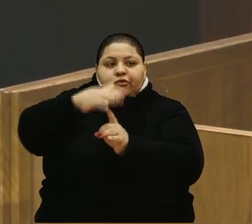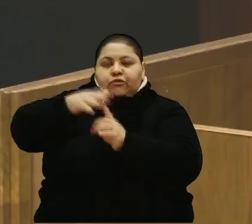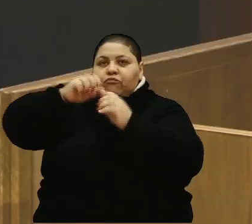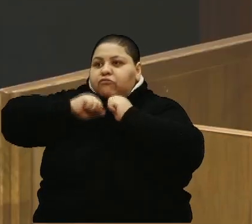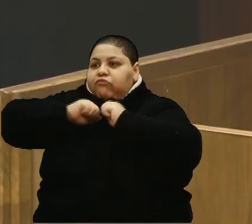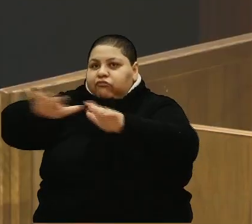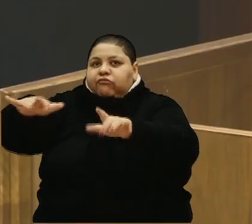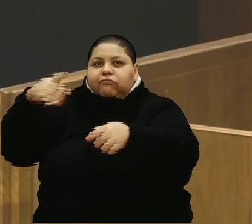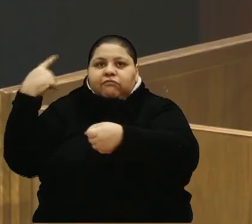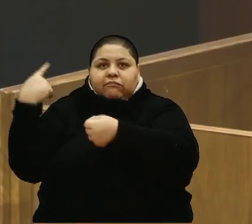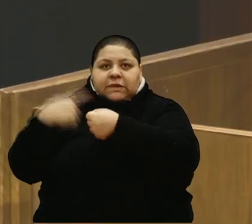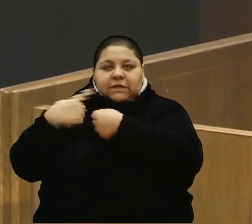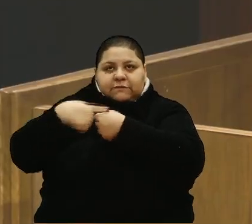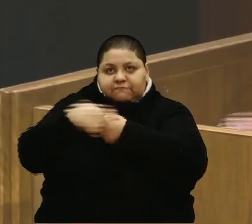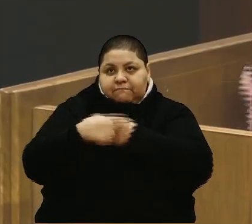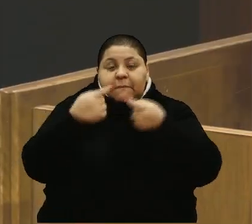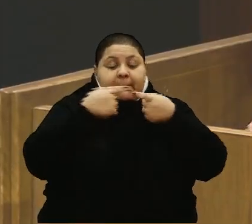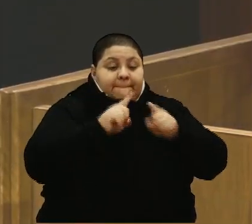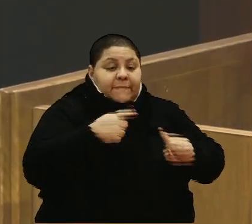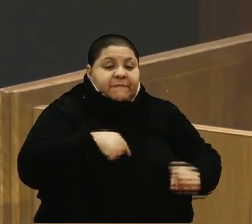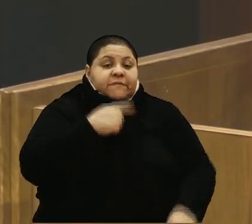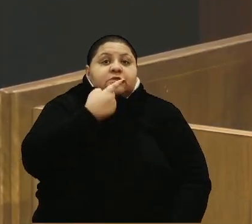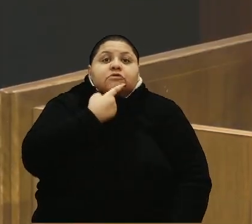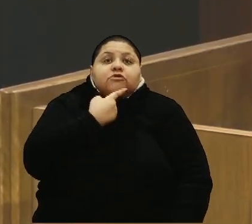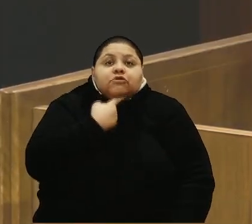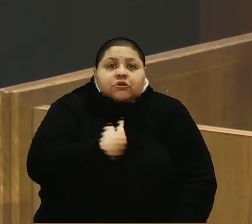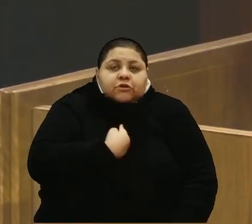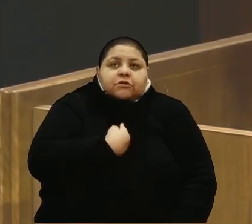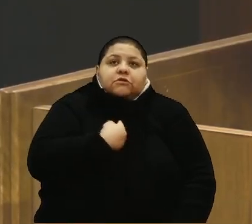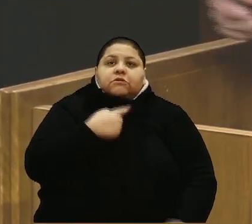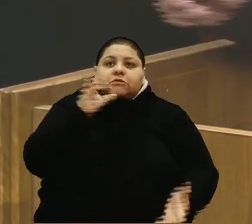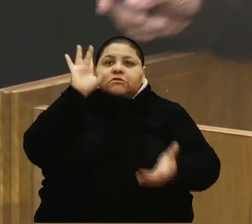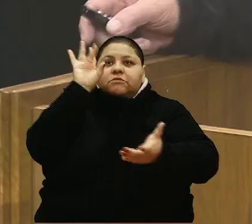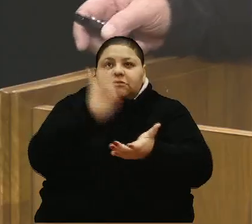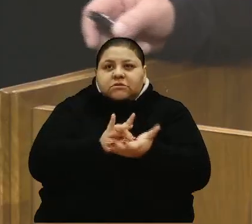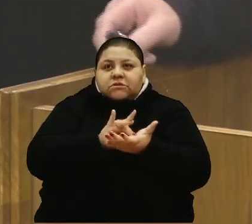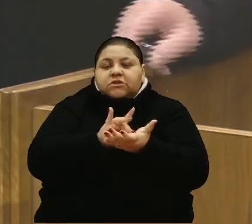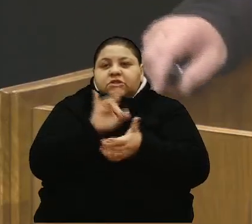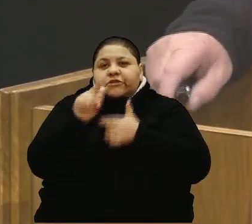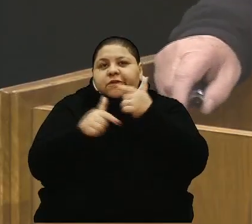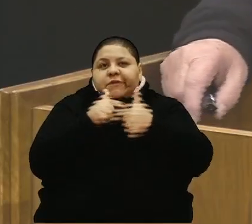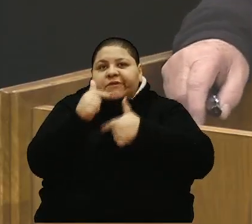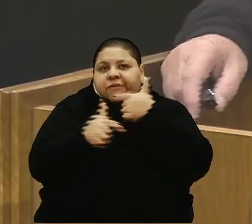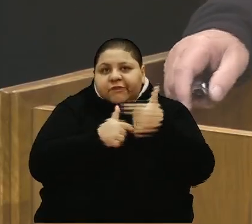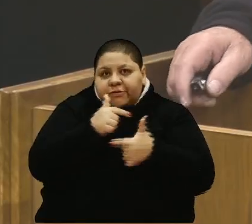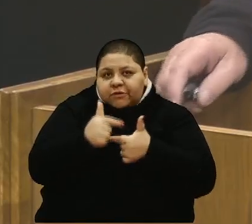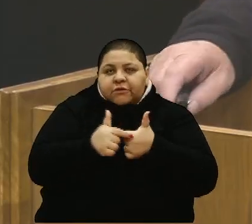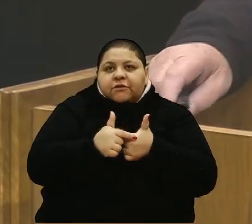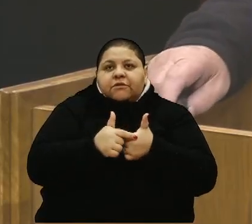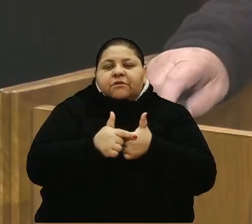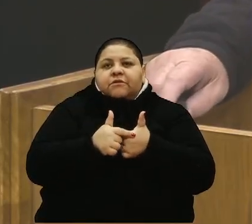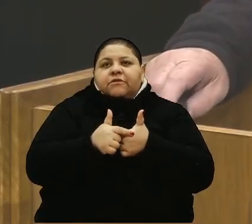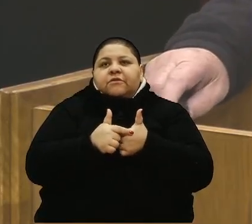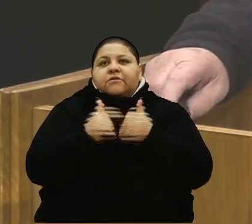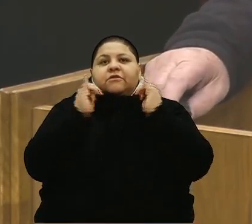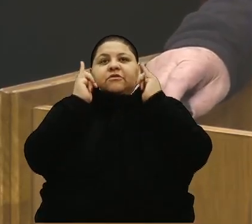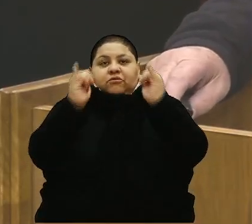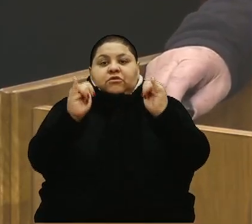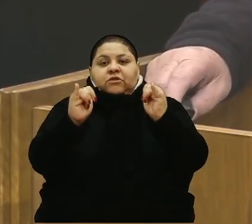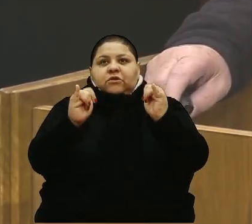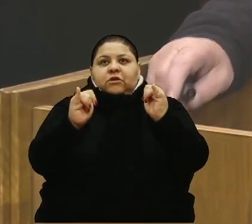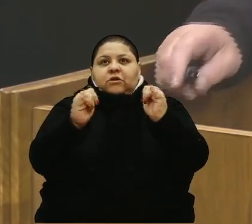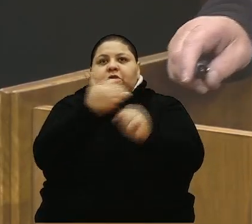pela cidade. Mas eu gostaria mais, efetivamente, de me trabalhar essa questão do transporte